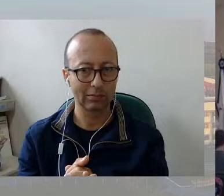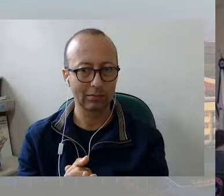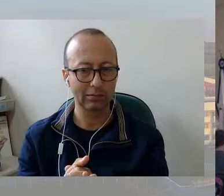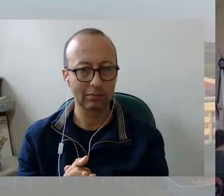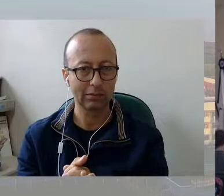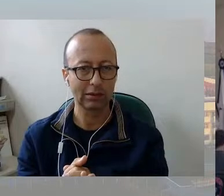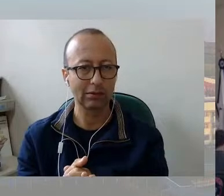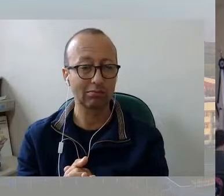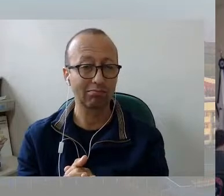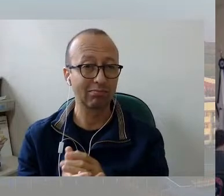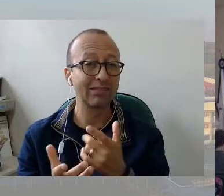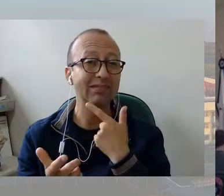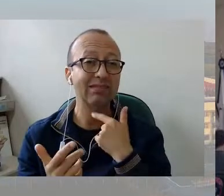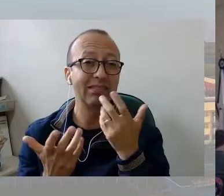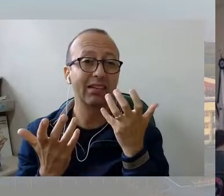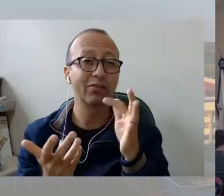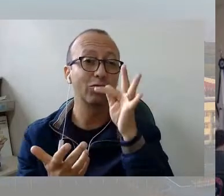racismo.